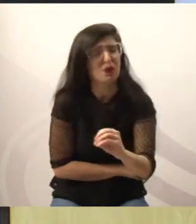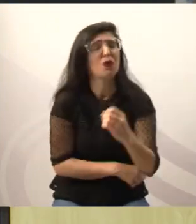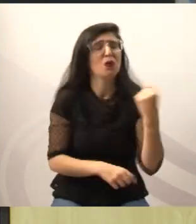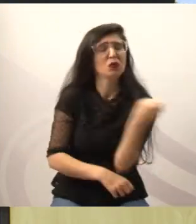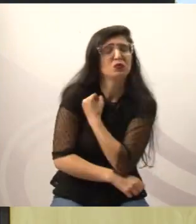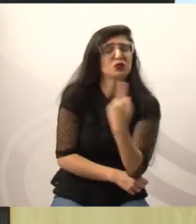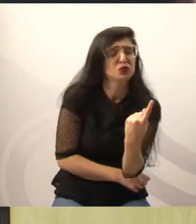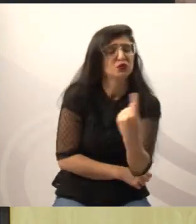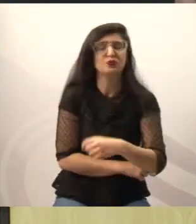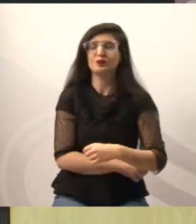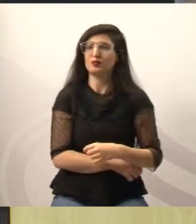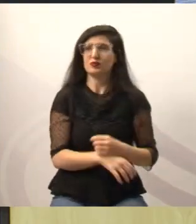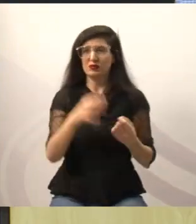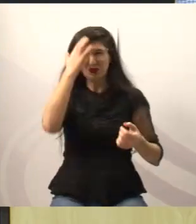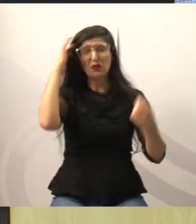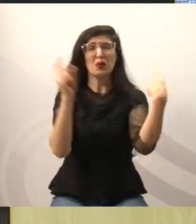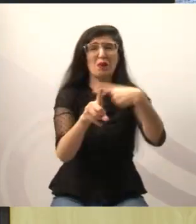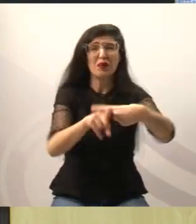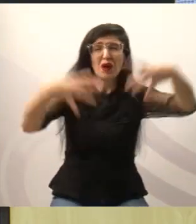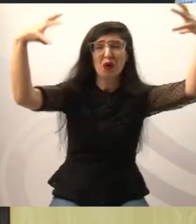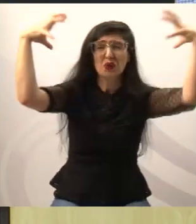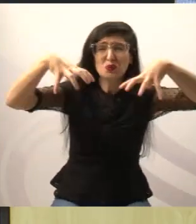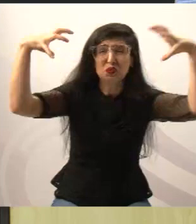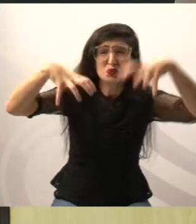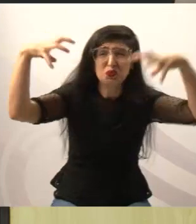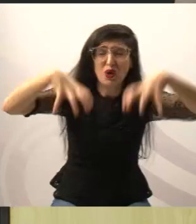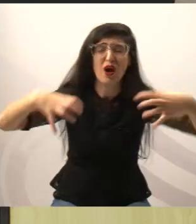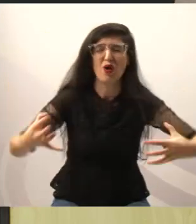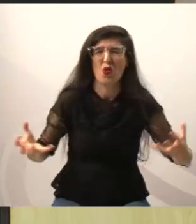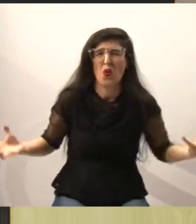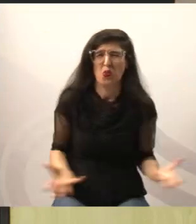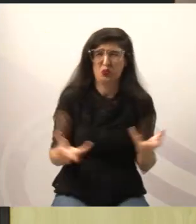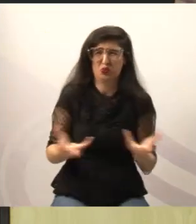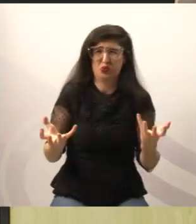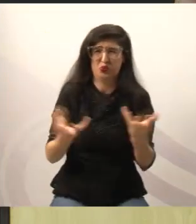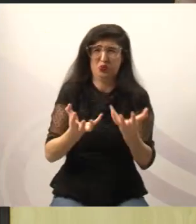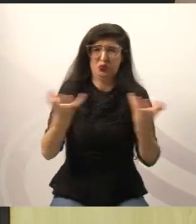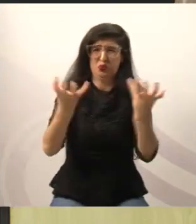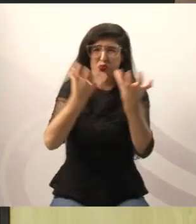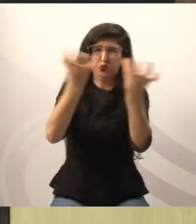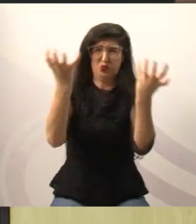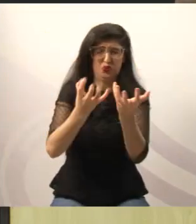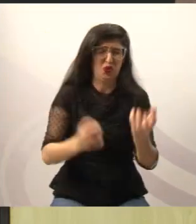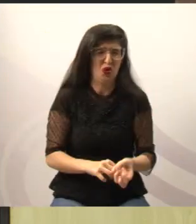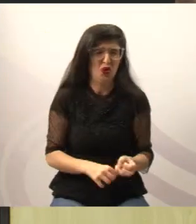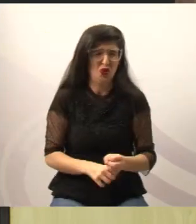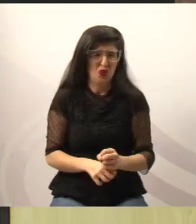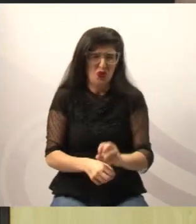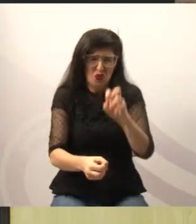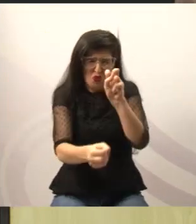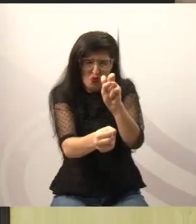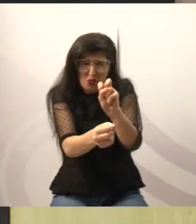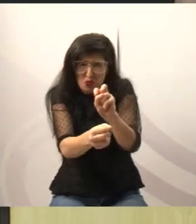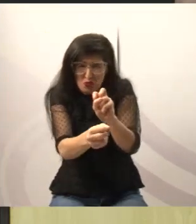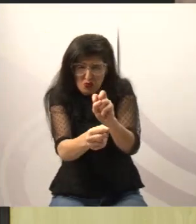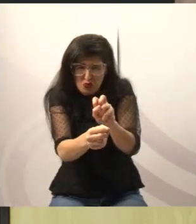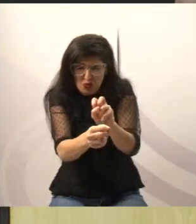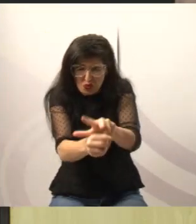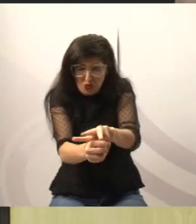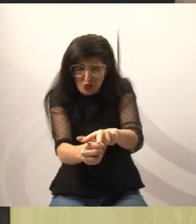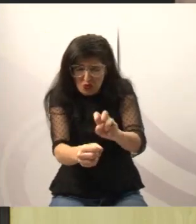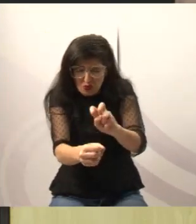Meio. Considerando que em época de chuvas, resíduos destes produtos tóxicos acabam caindo no rio Jaguari e desembocando no rio Paraíba do